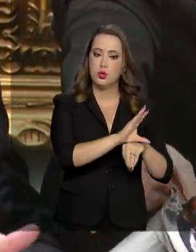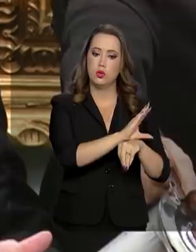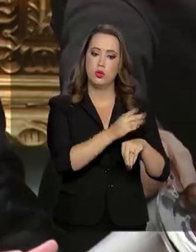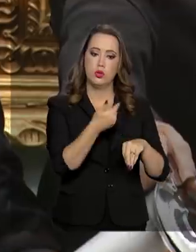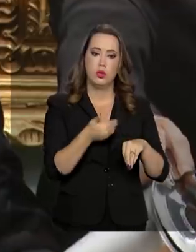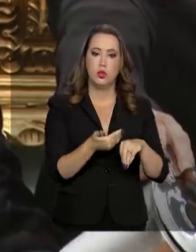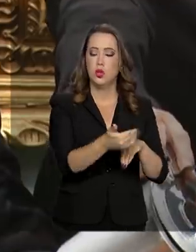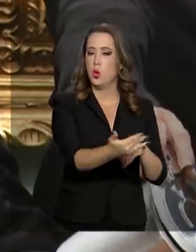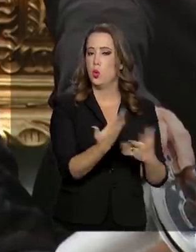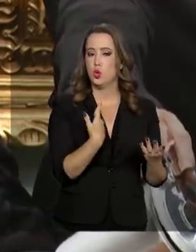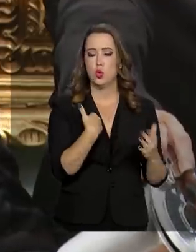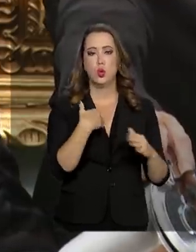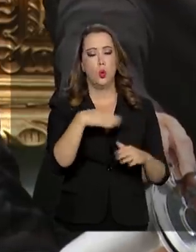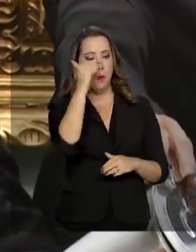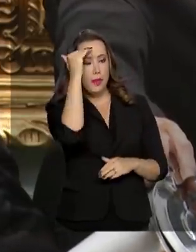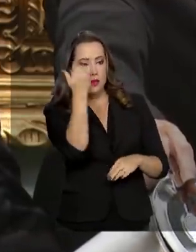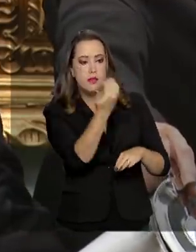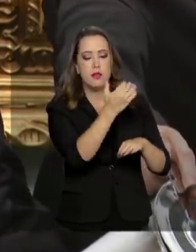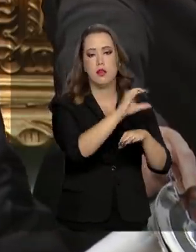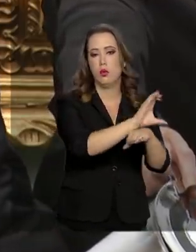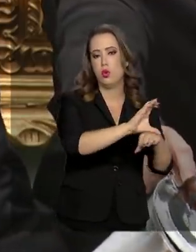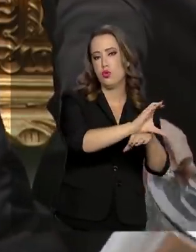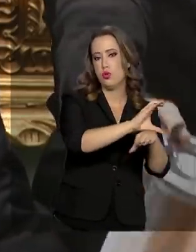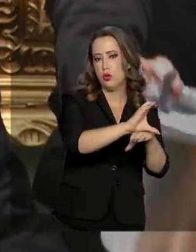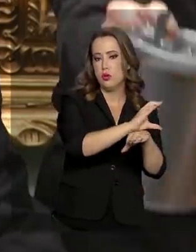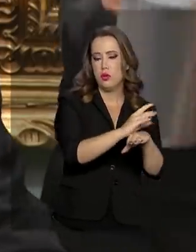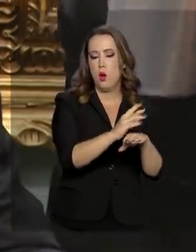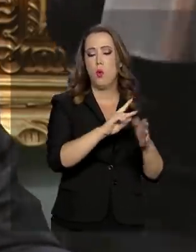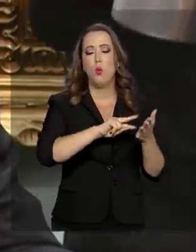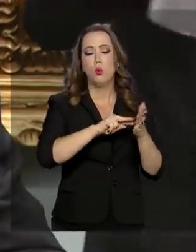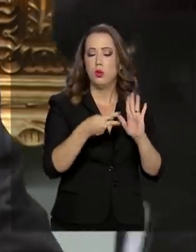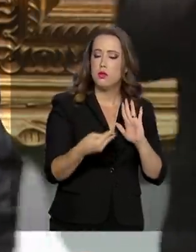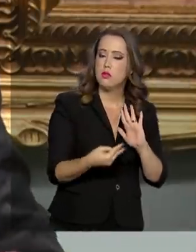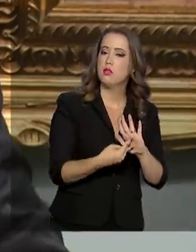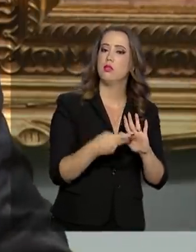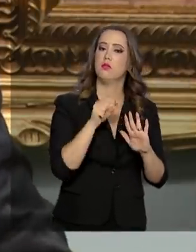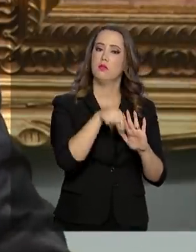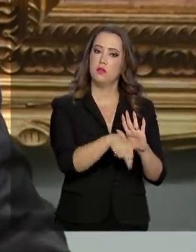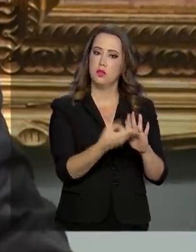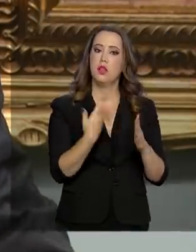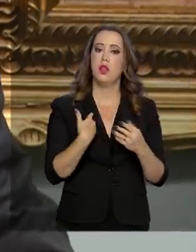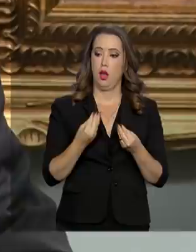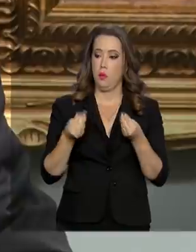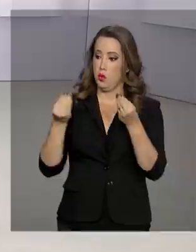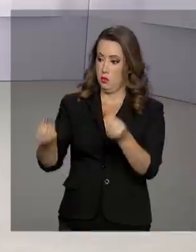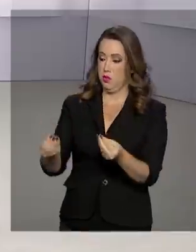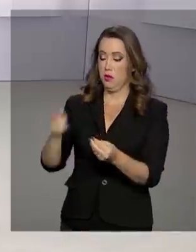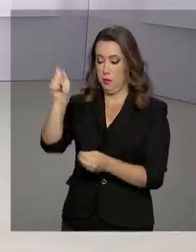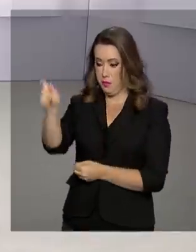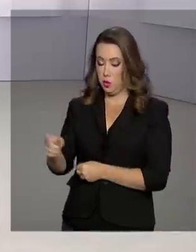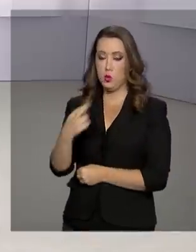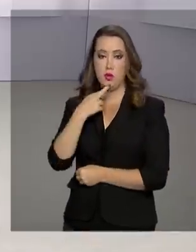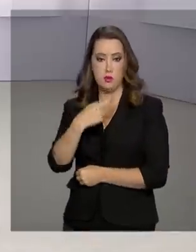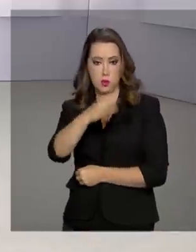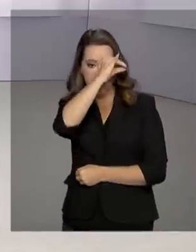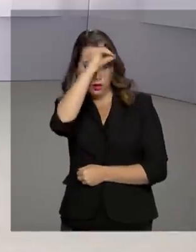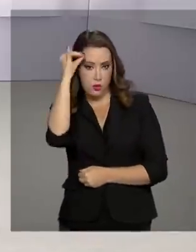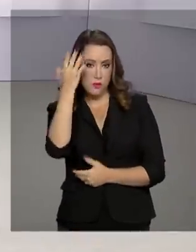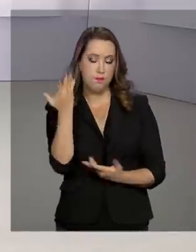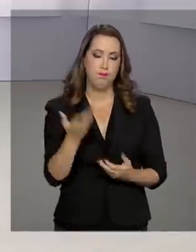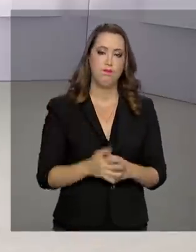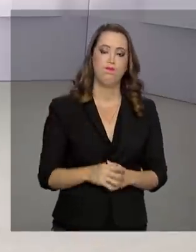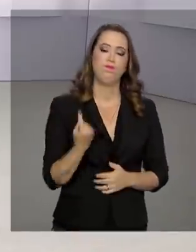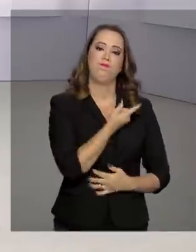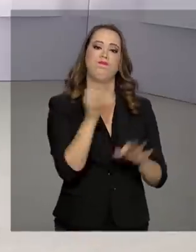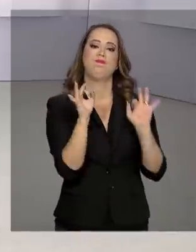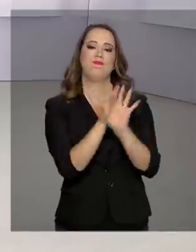atual suas pétreas da constituição que dizem respeito à presunção de inocência e nós